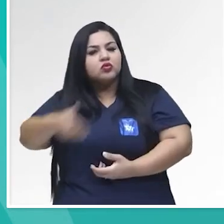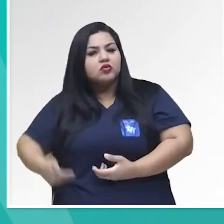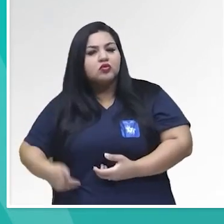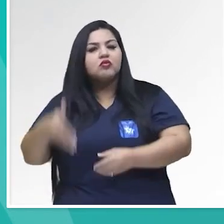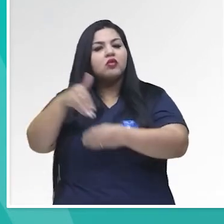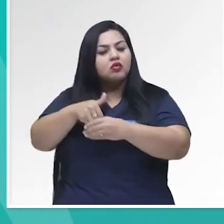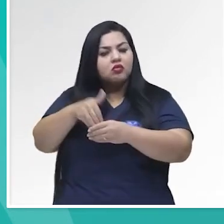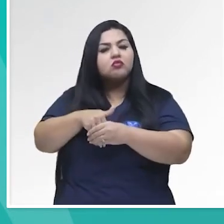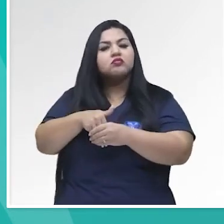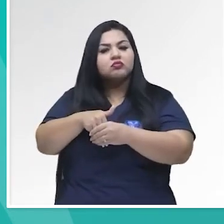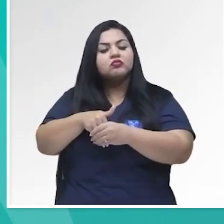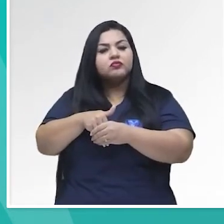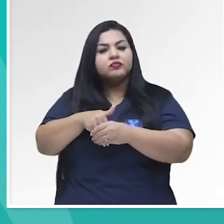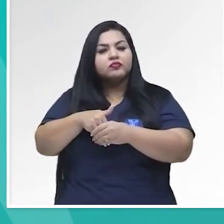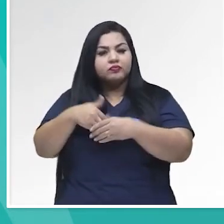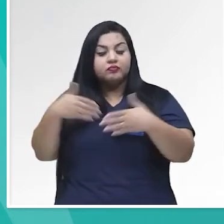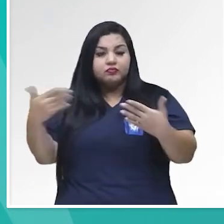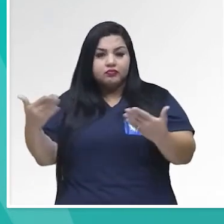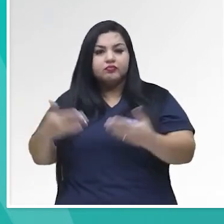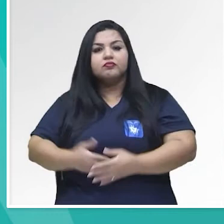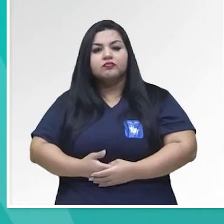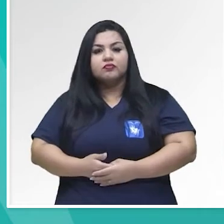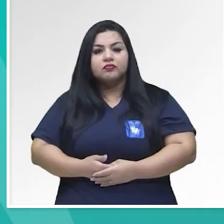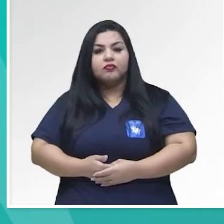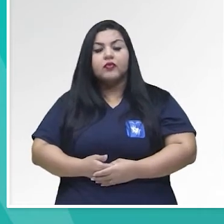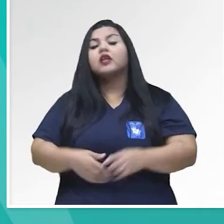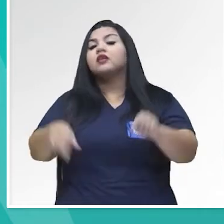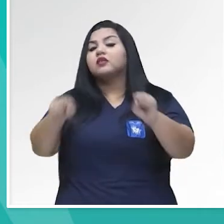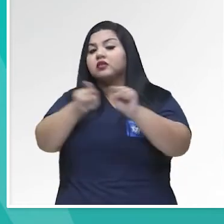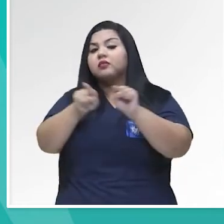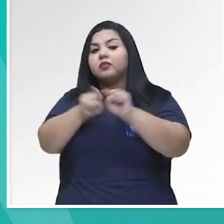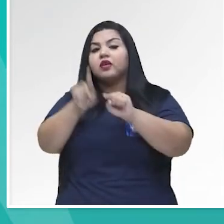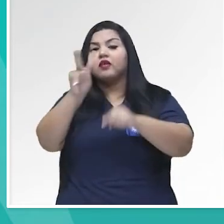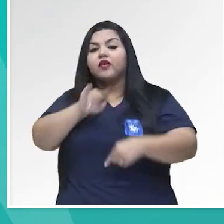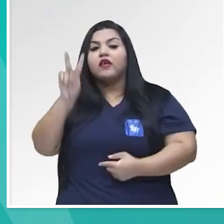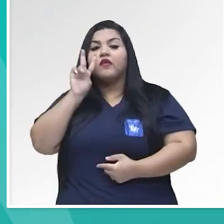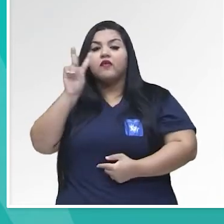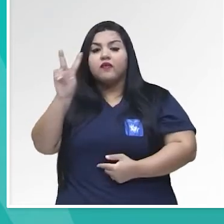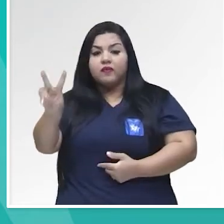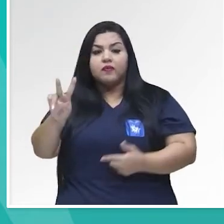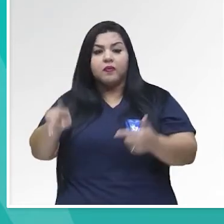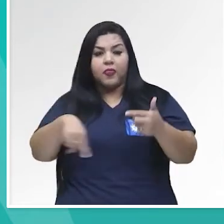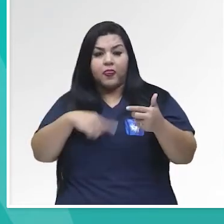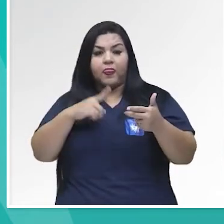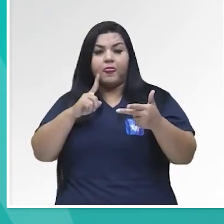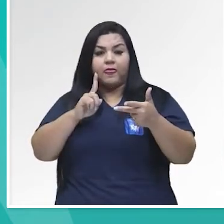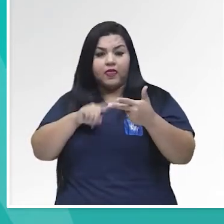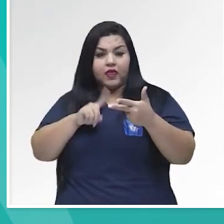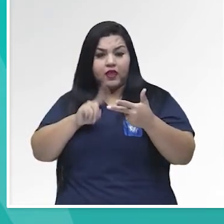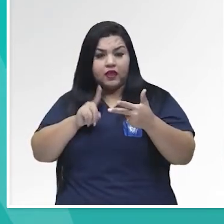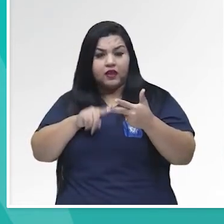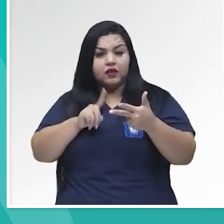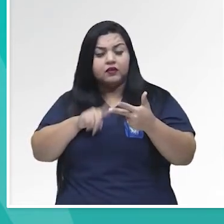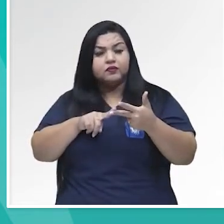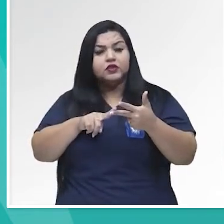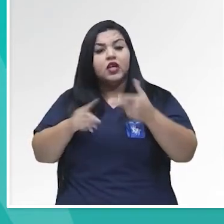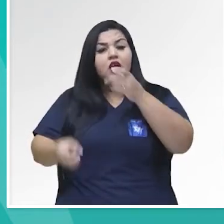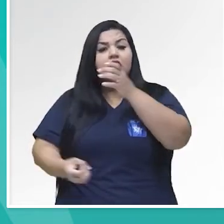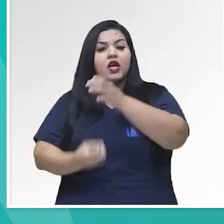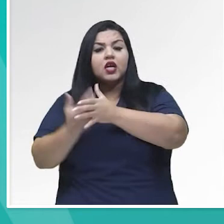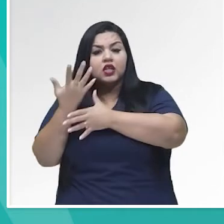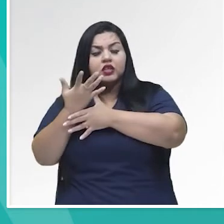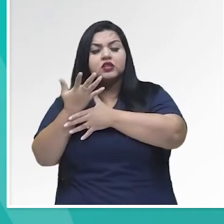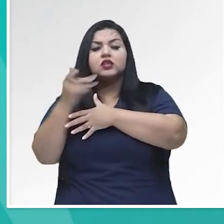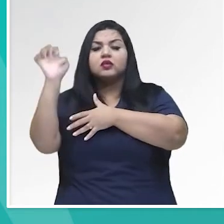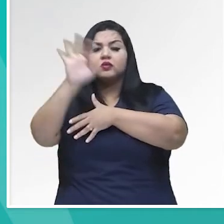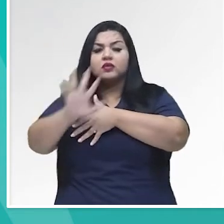ser votadas. Né? A gente também vai ver outra quebra de paradigma, né? A Renascença na Europa,